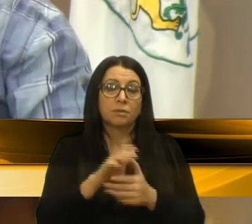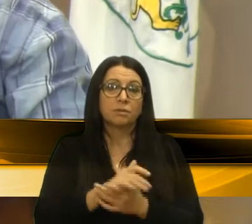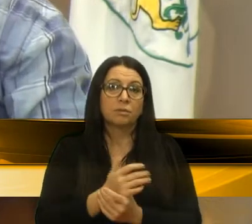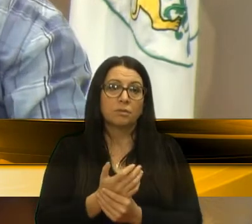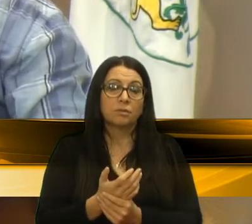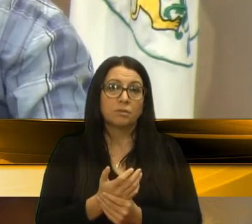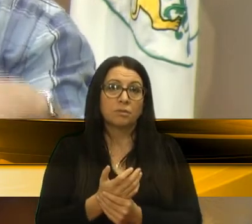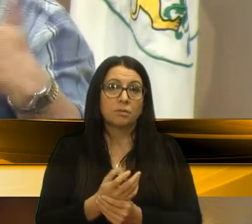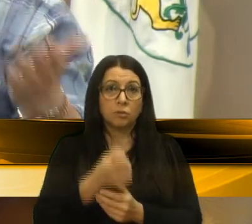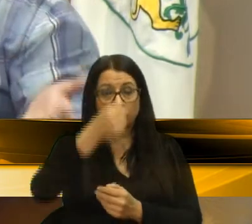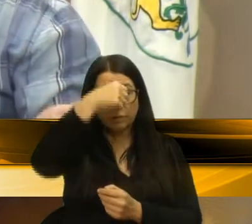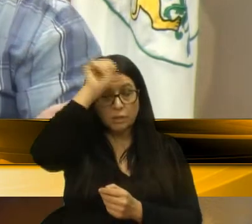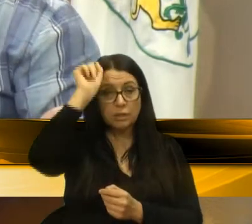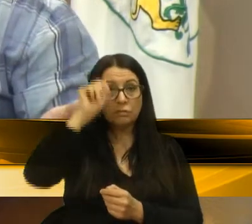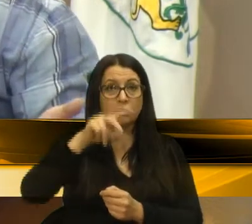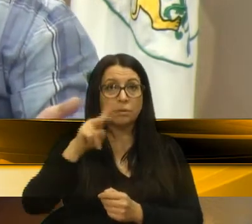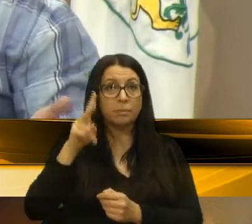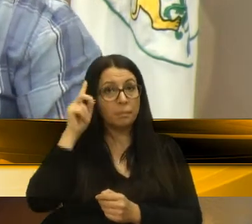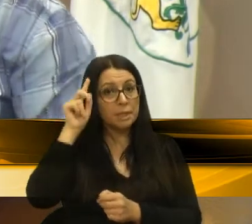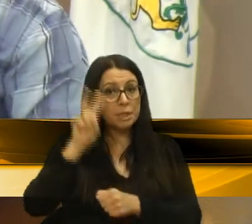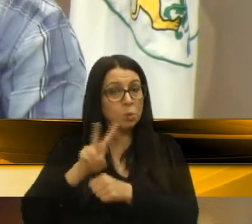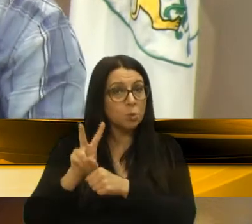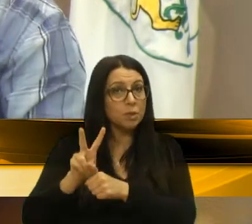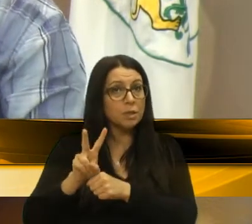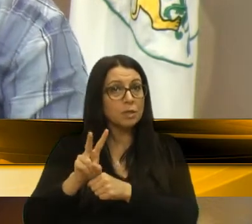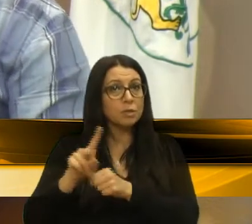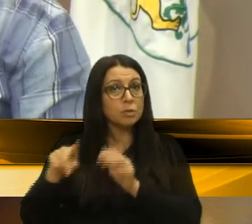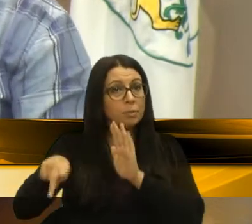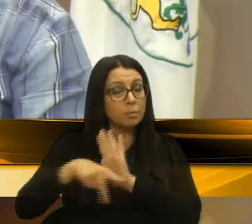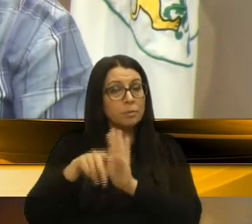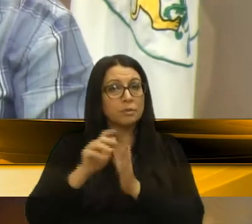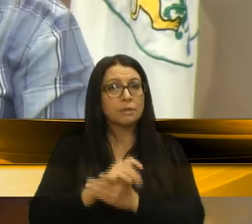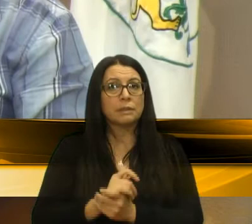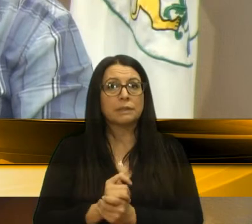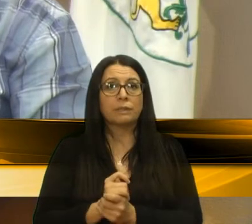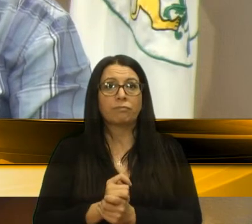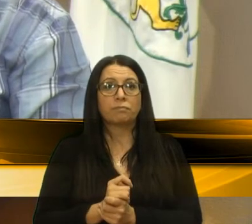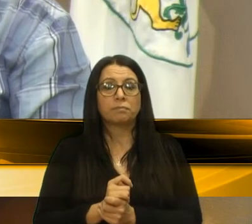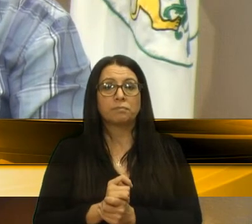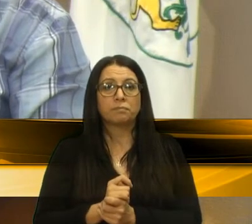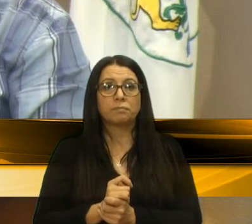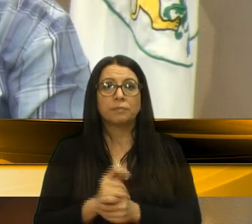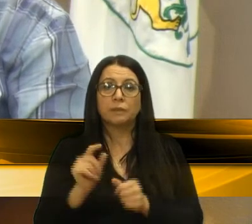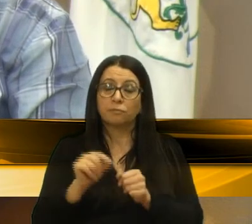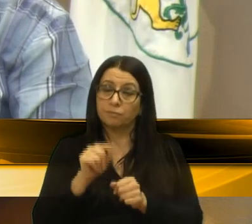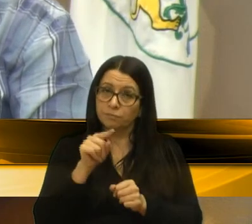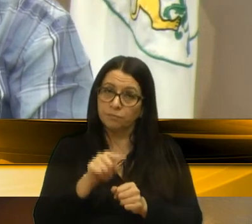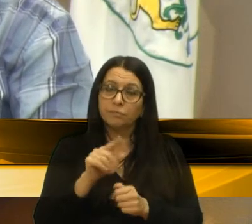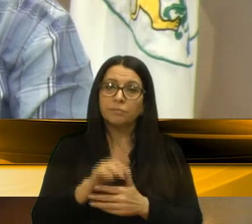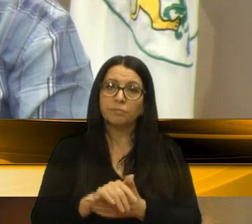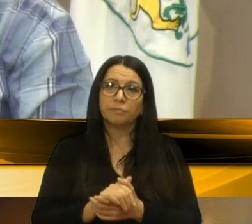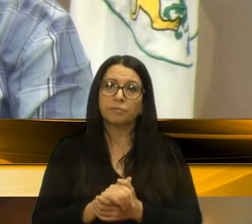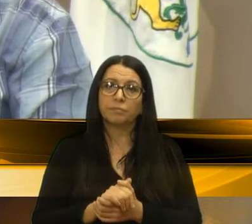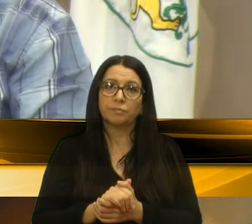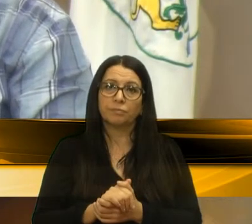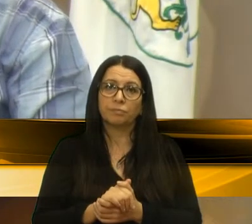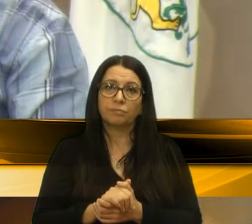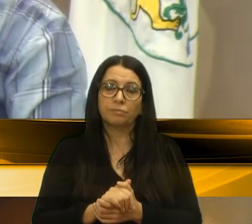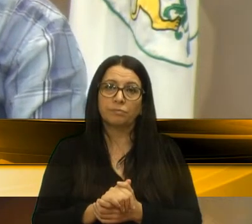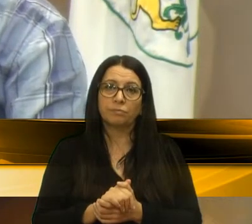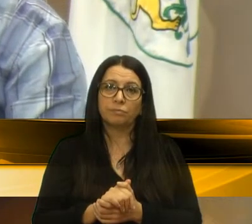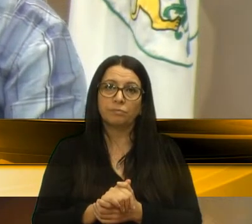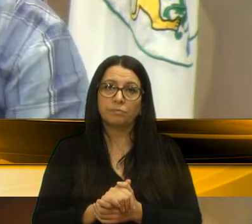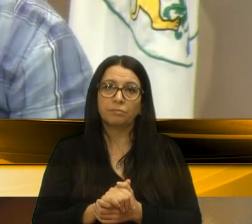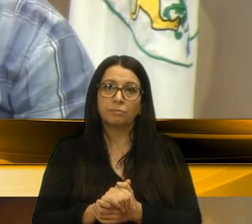universidade vai buscar proteger o seu patrimônio então faço essas essas as peças